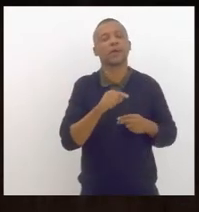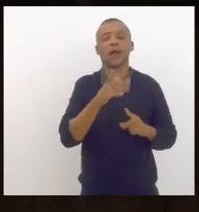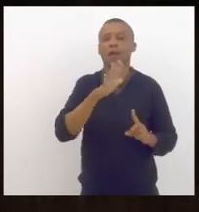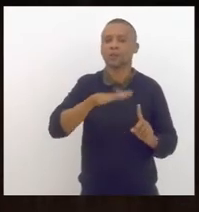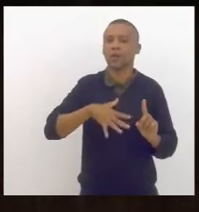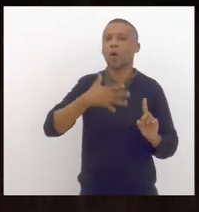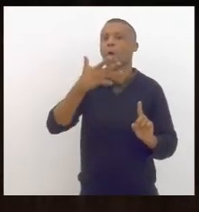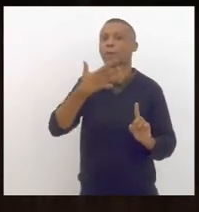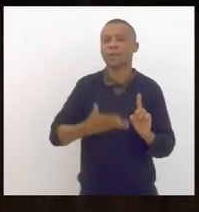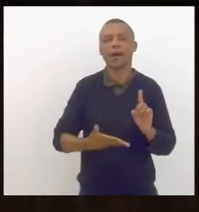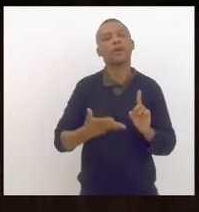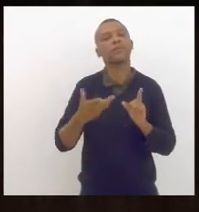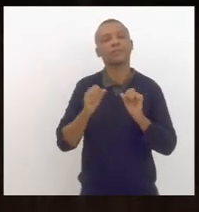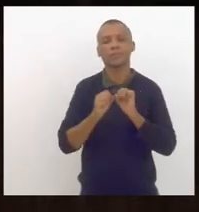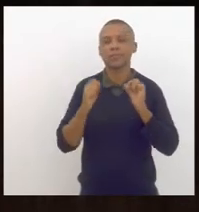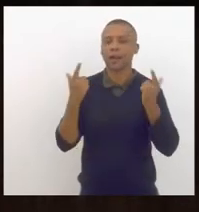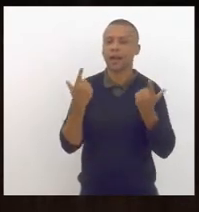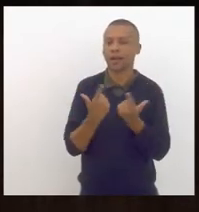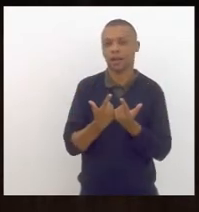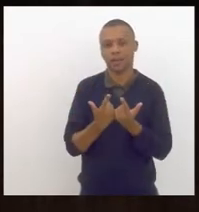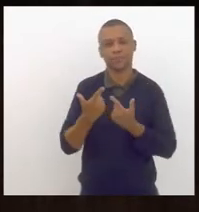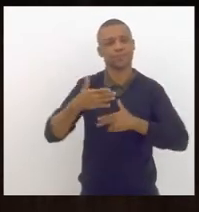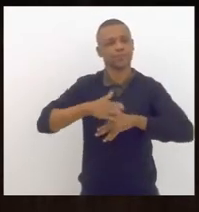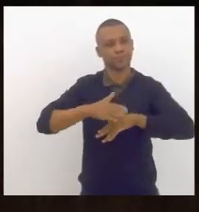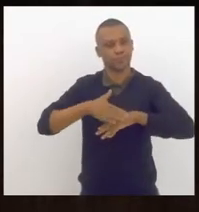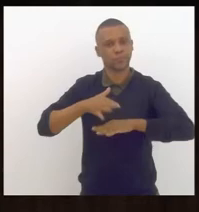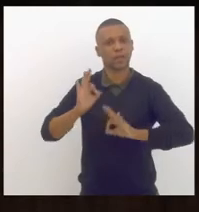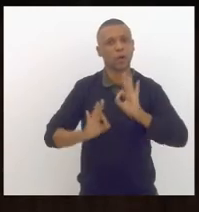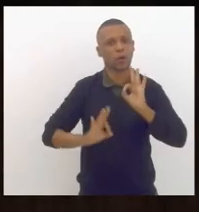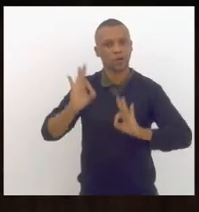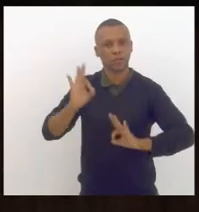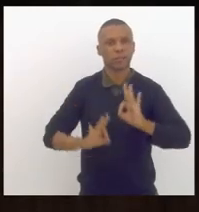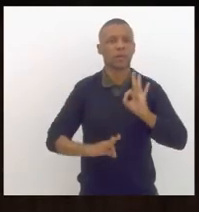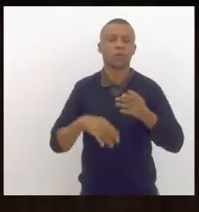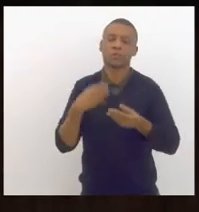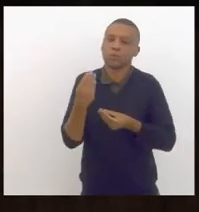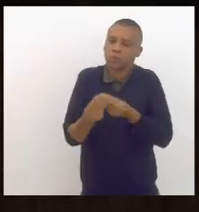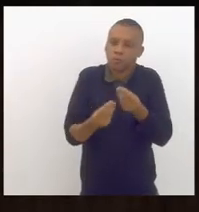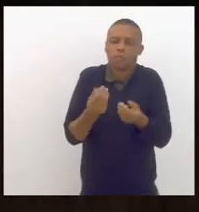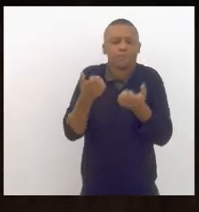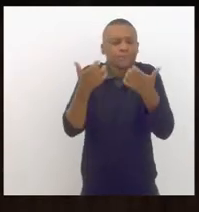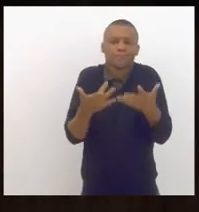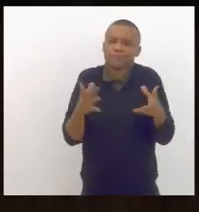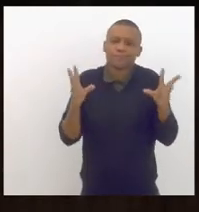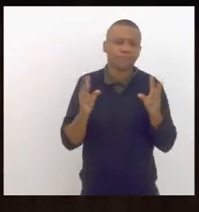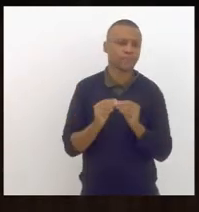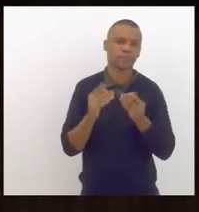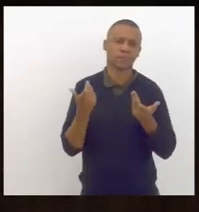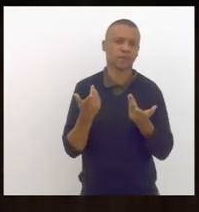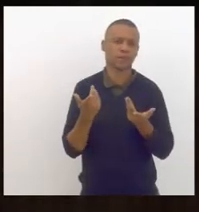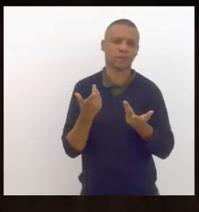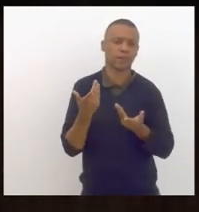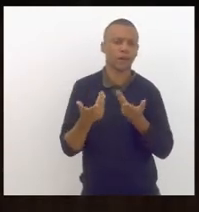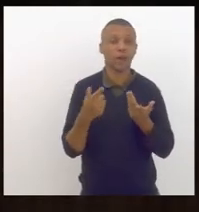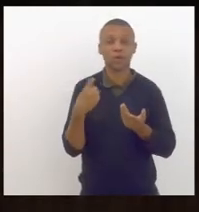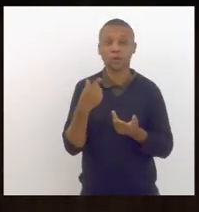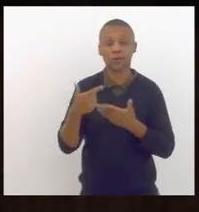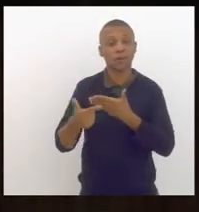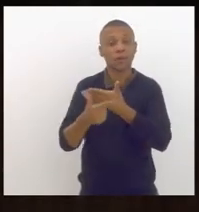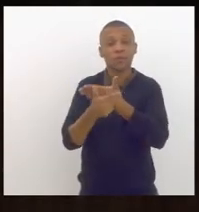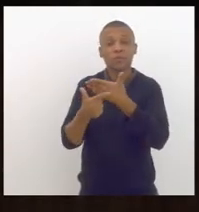homenagem que a Assembleia Legislativa está prestando. De maneira que eu acho, é isso, uma das nossas funções